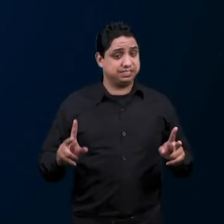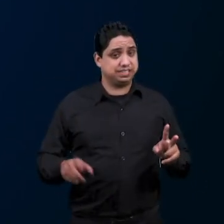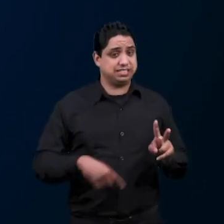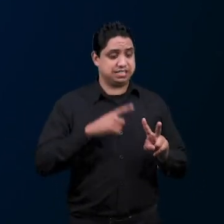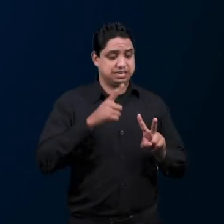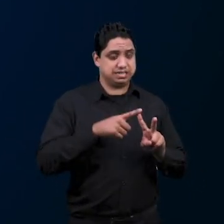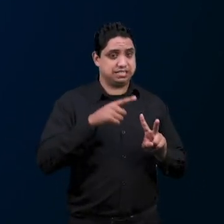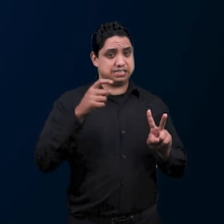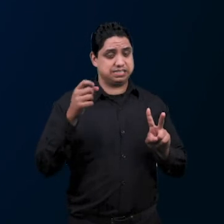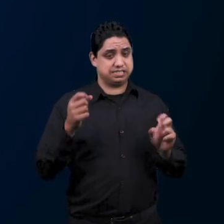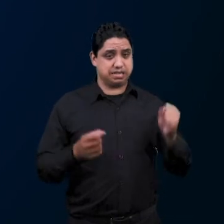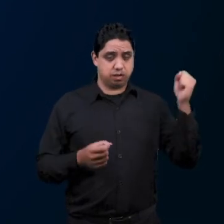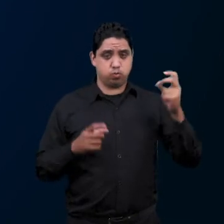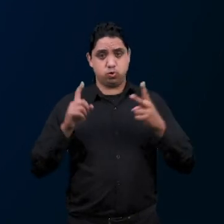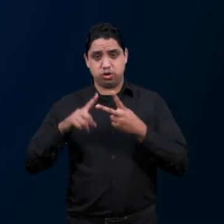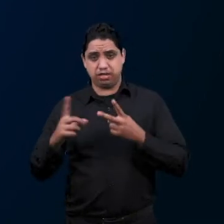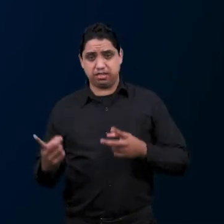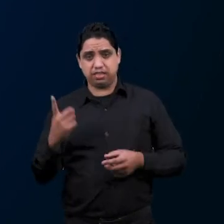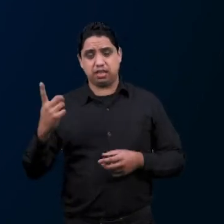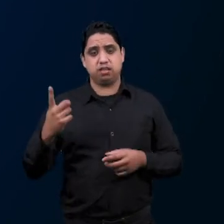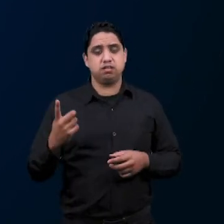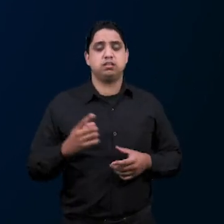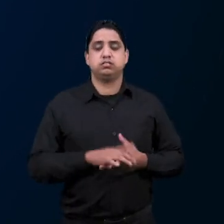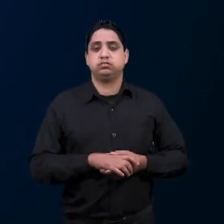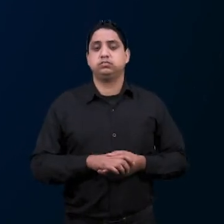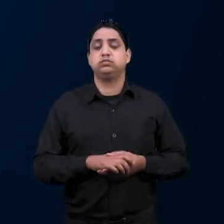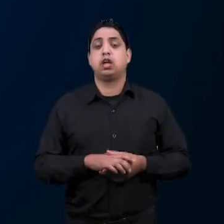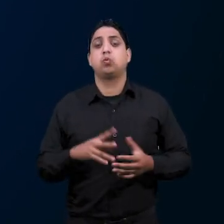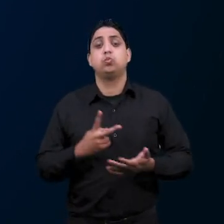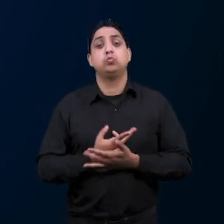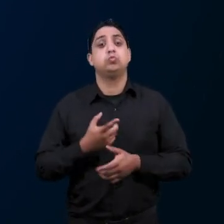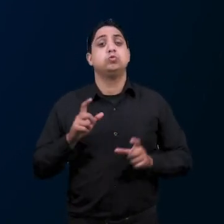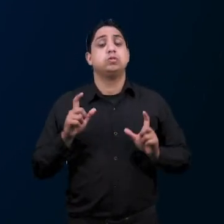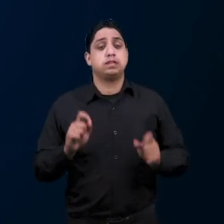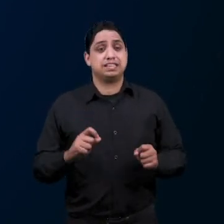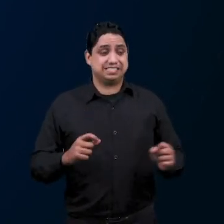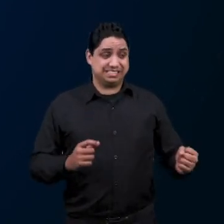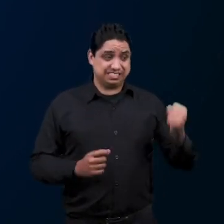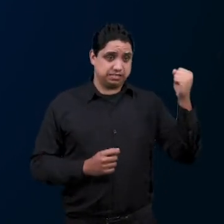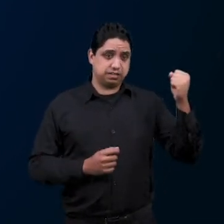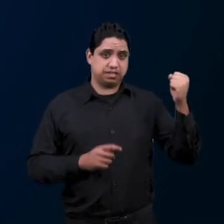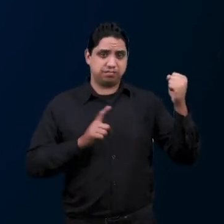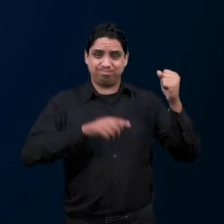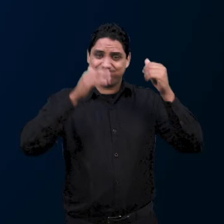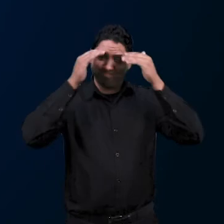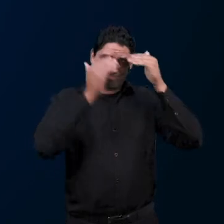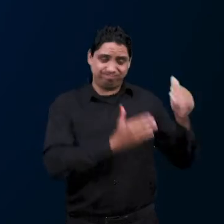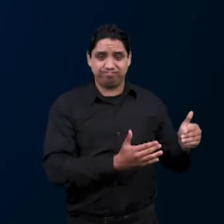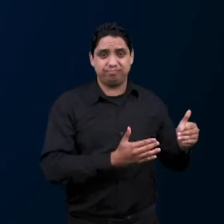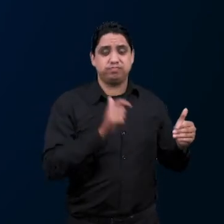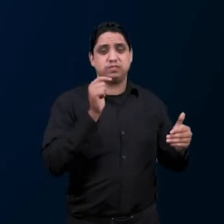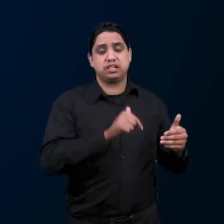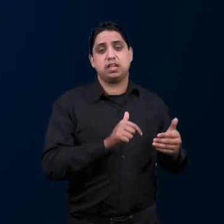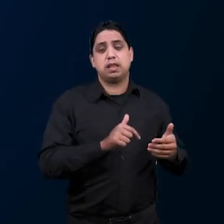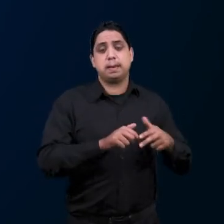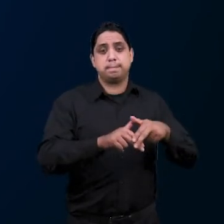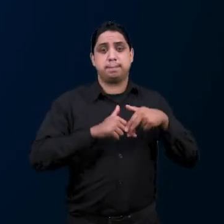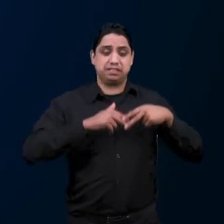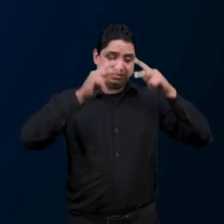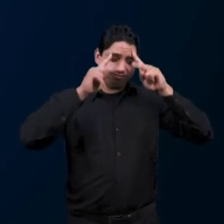entre Saul e Davi, com o povo e com Deus, é que Saul ele era desobediente, ele